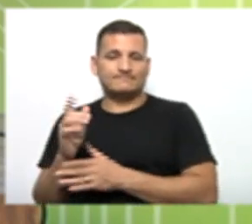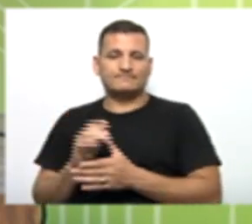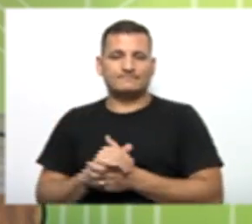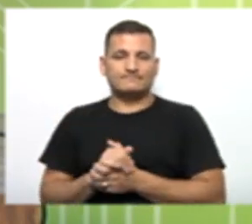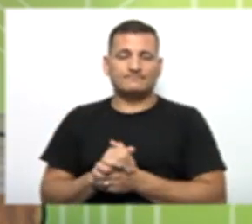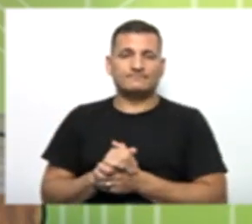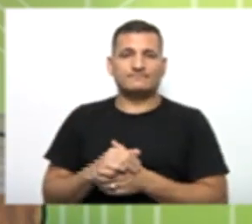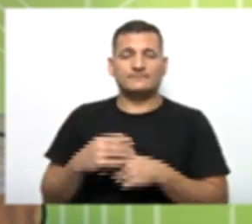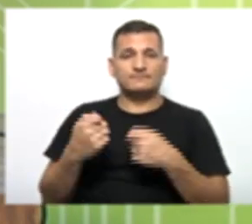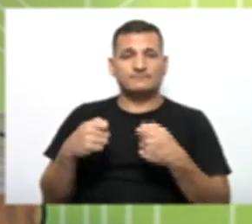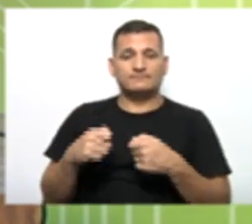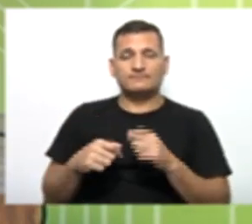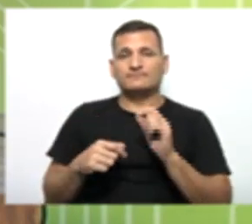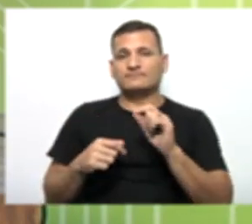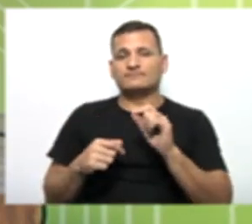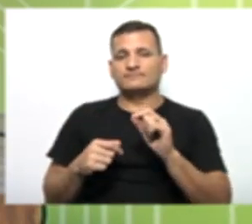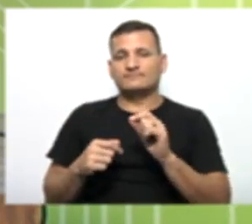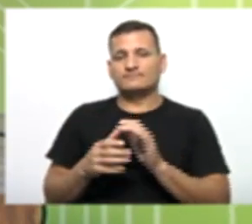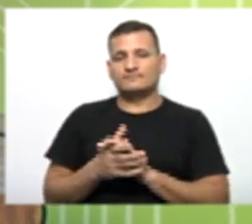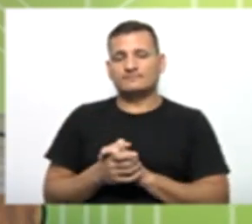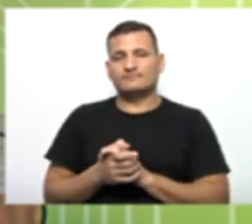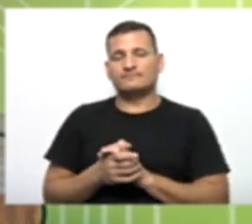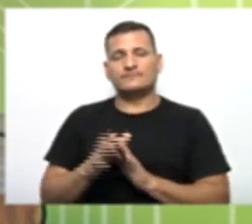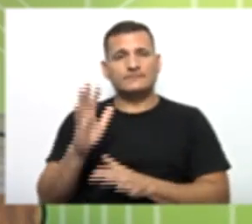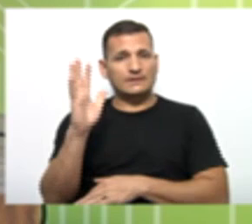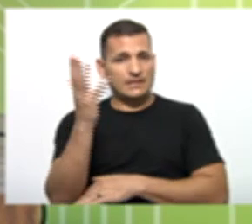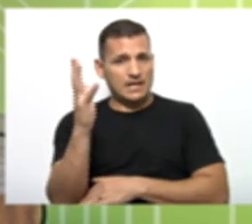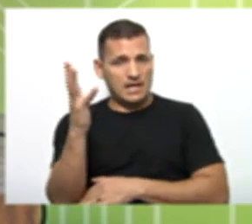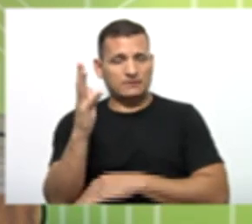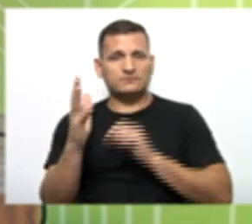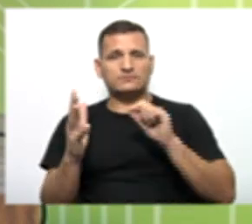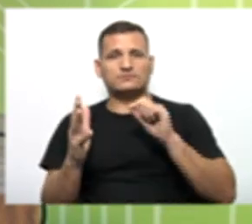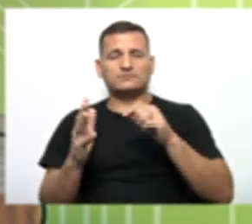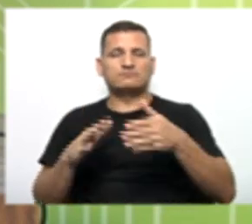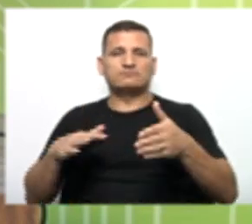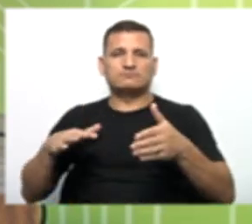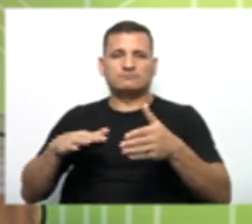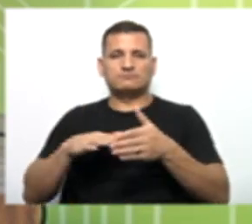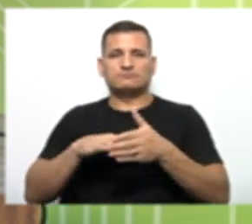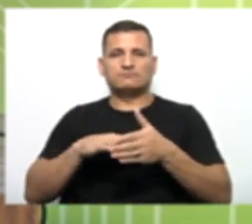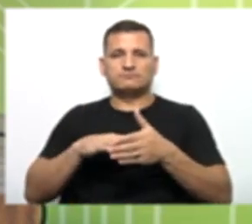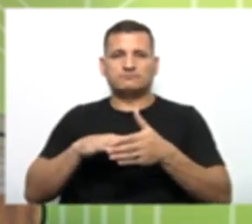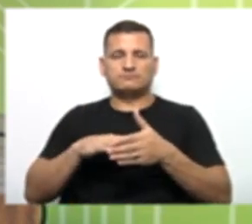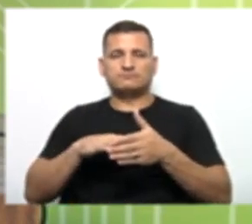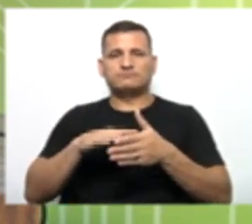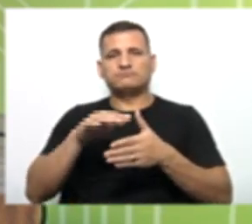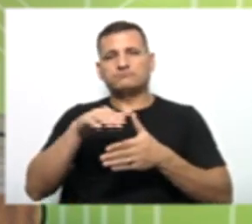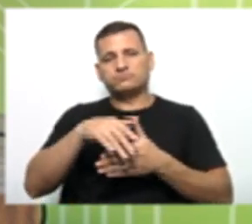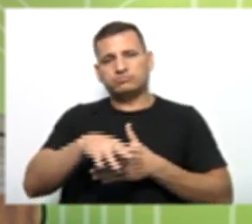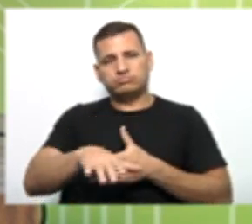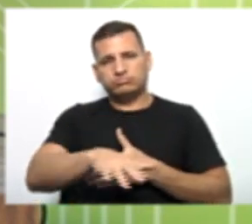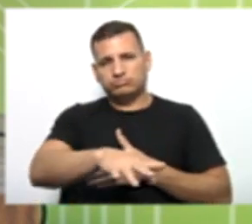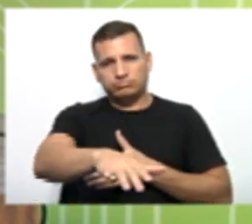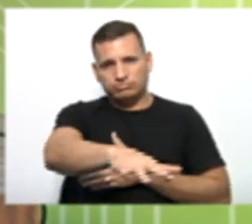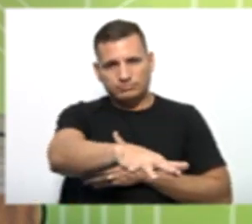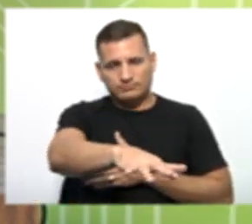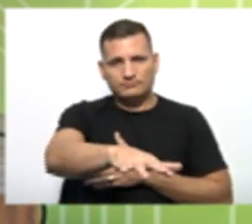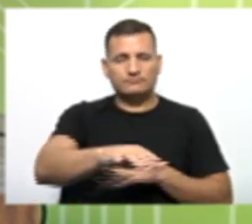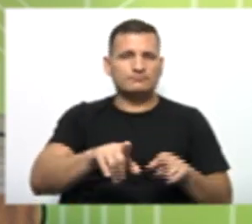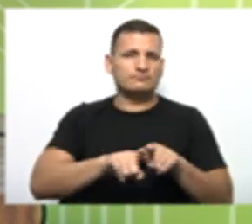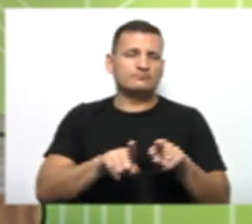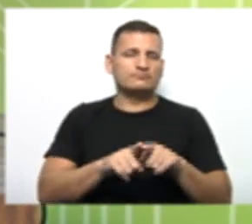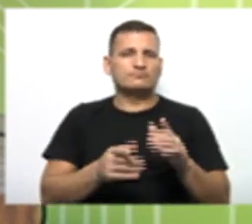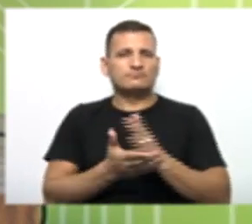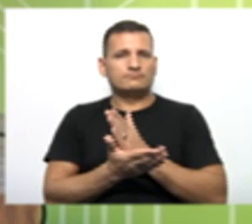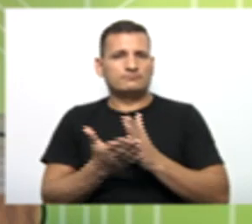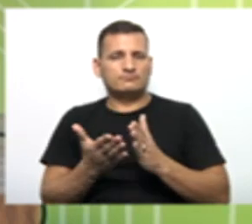houvesse um meio de permitir com que esses troncos descessem rio abaixo. E também, devido ao fato de alguns peixes